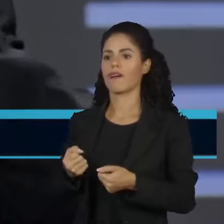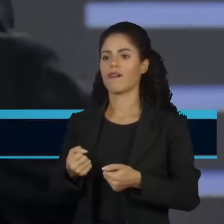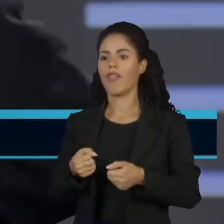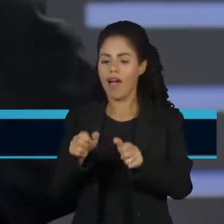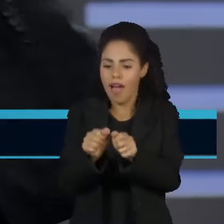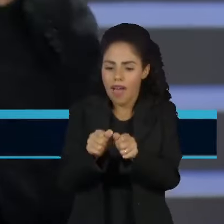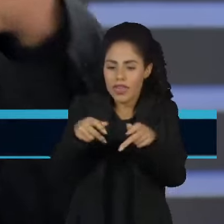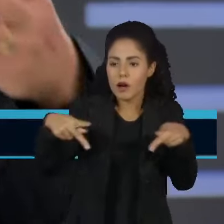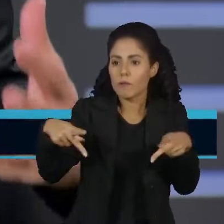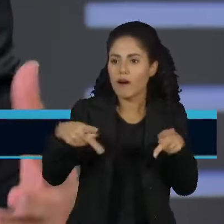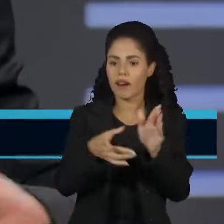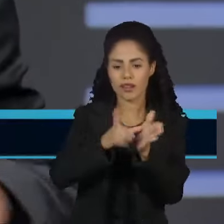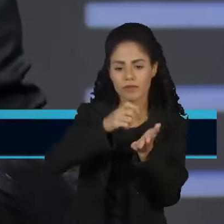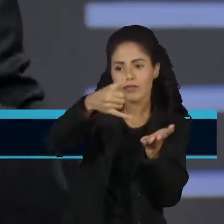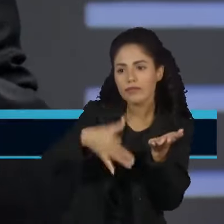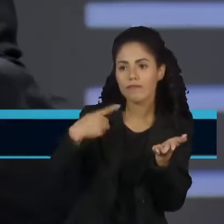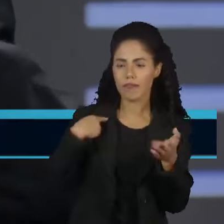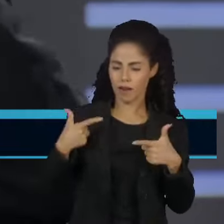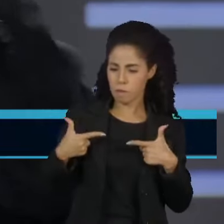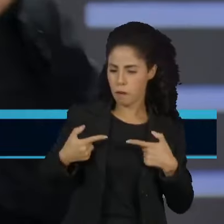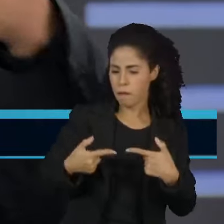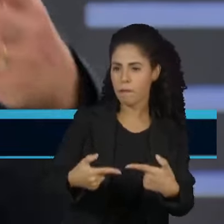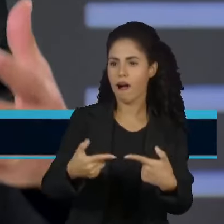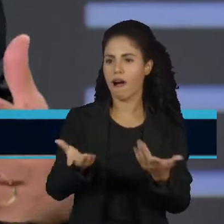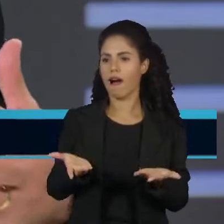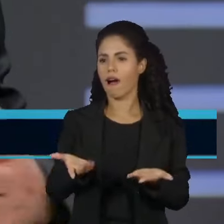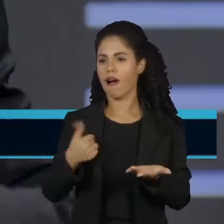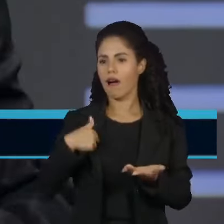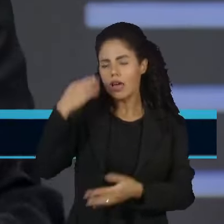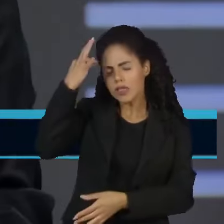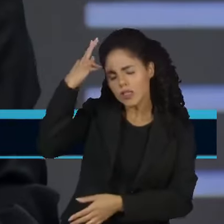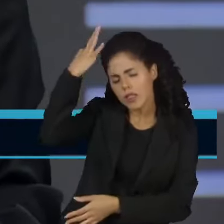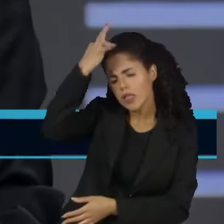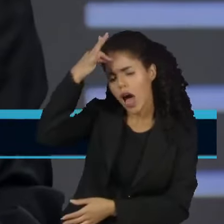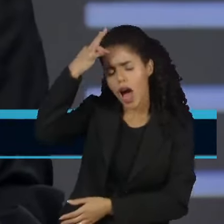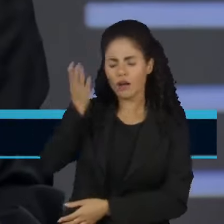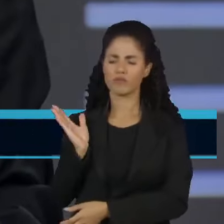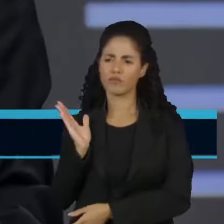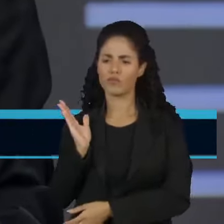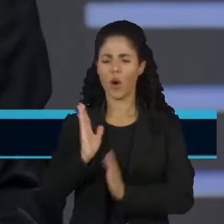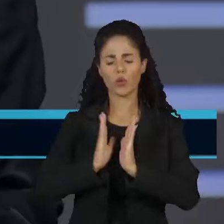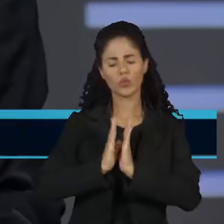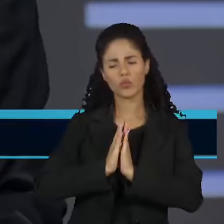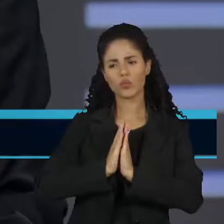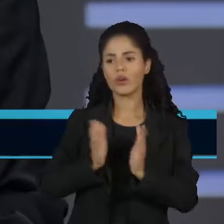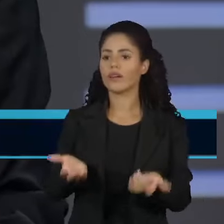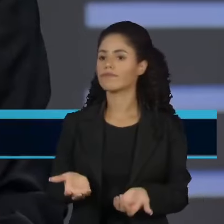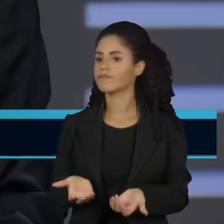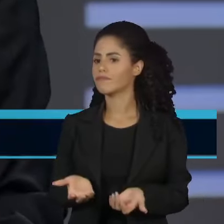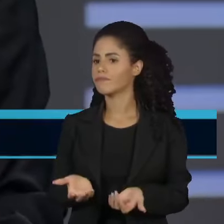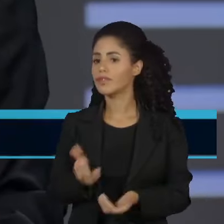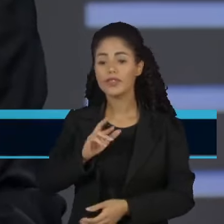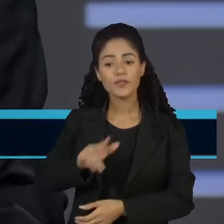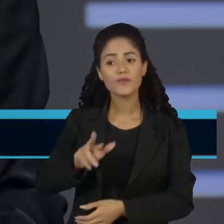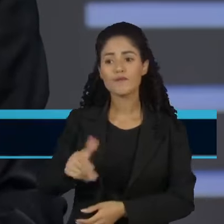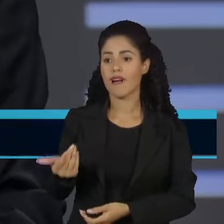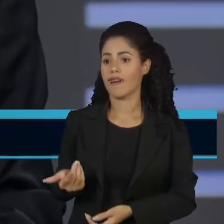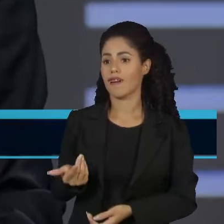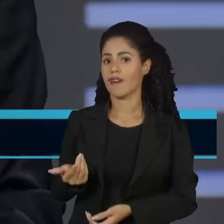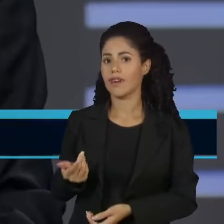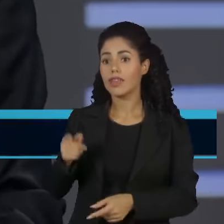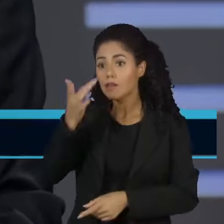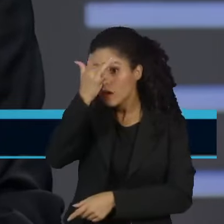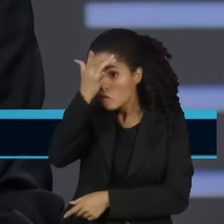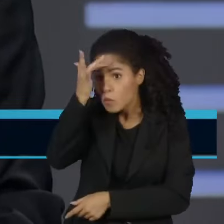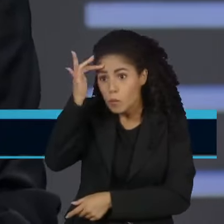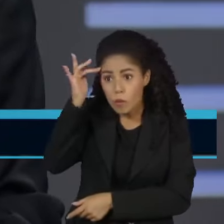Apocalipse, e a luta que os judeus têm, uma luta de santidade. A maioria esmagadora dos israelenses estão